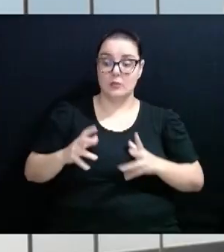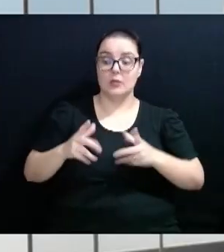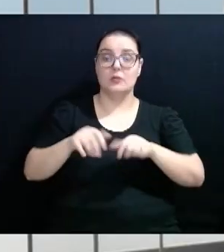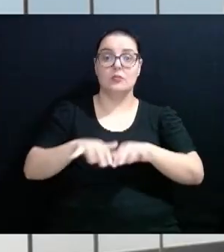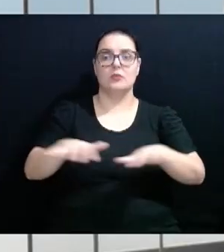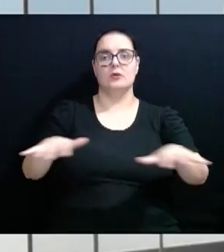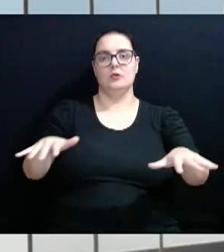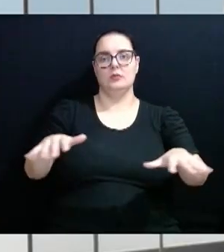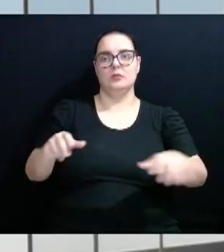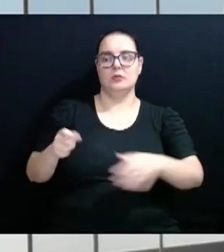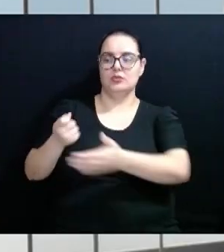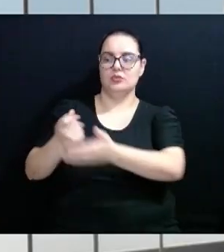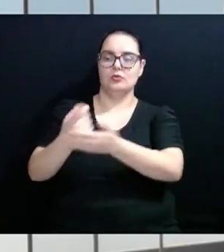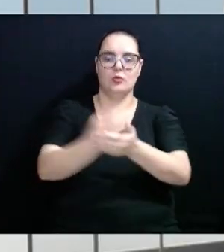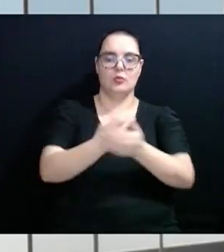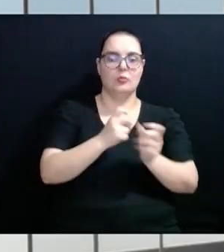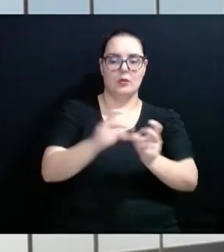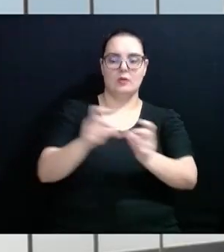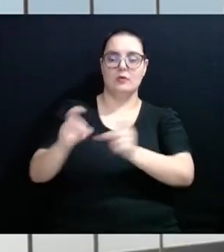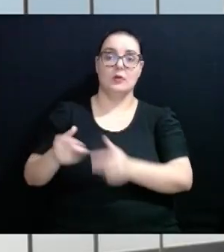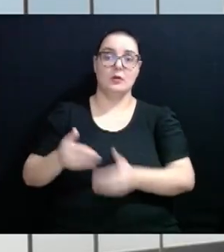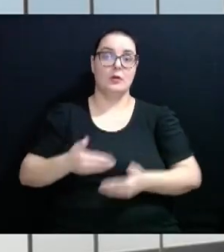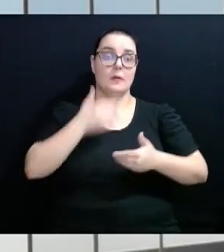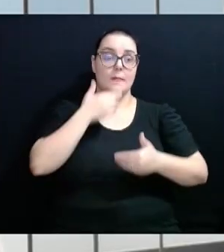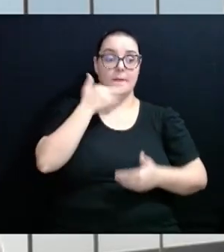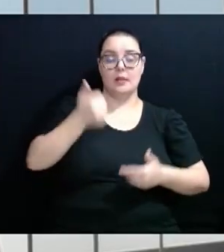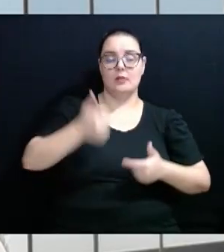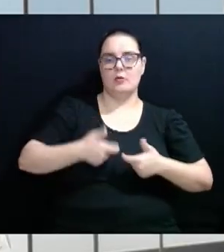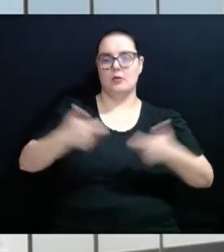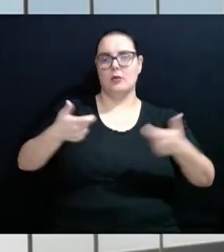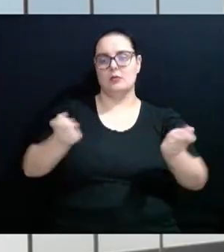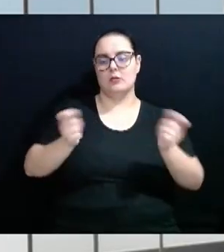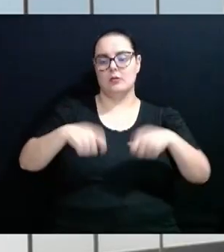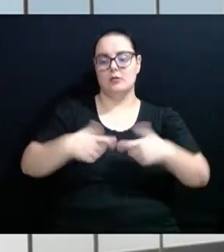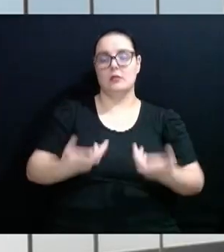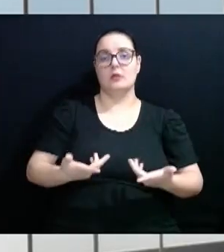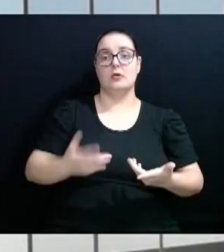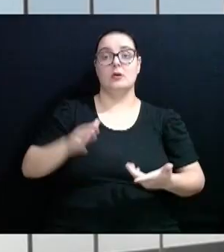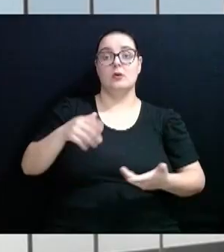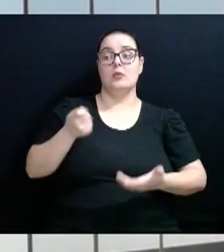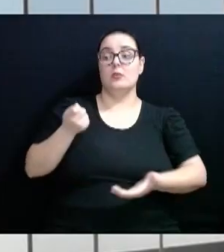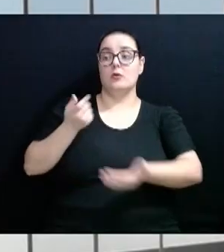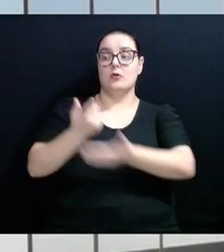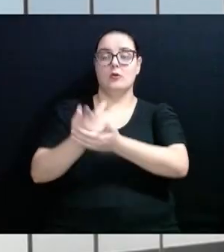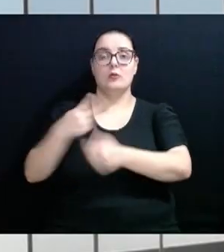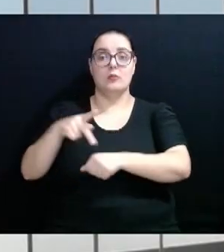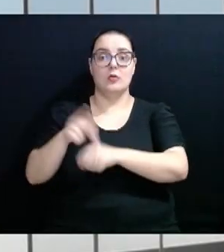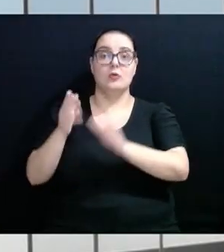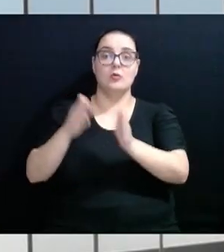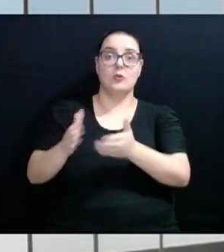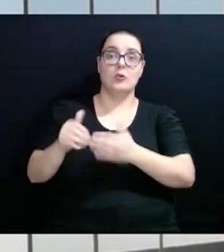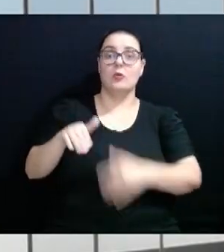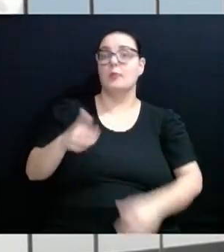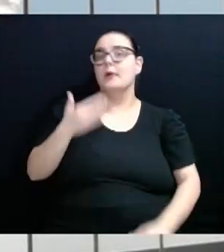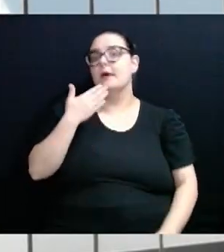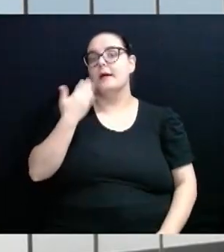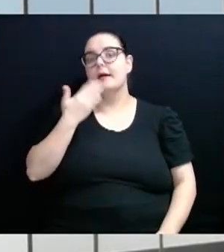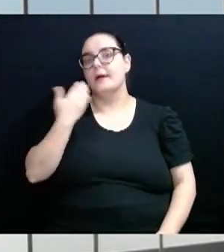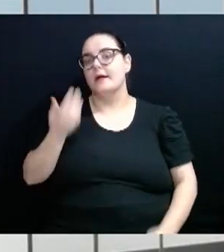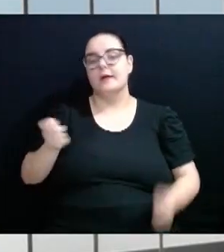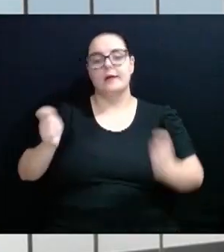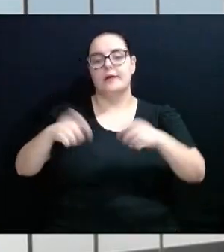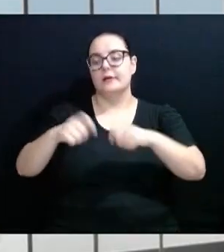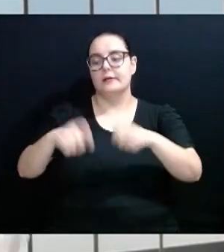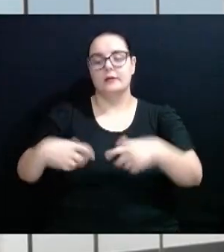Melhora a eficiência. Quando eu posso comprar de outro país o que ele produz com mais eficiência do que eu, o